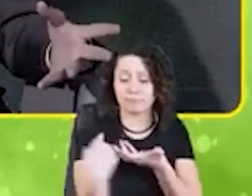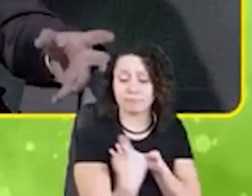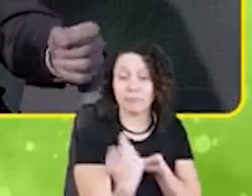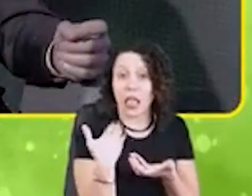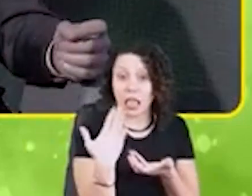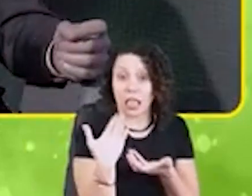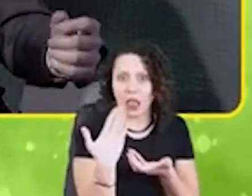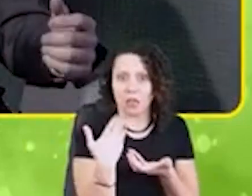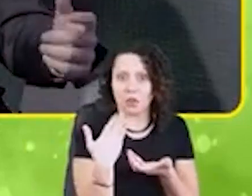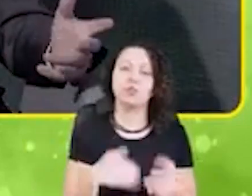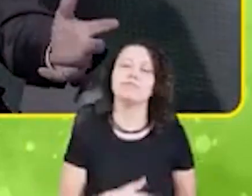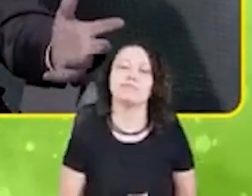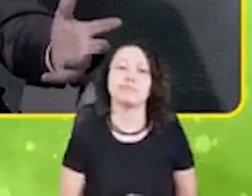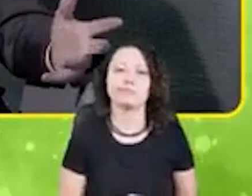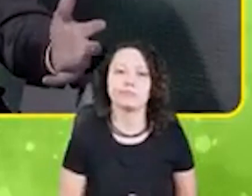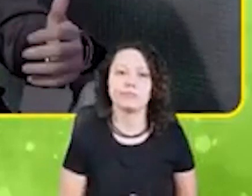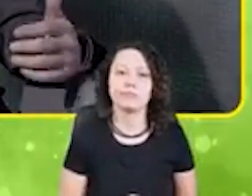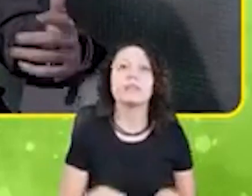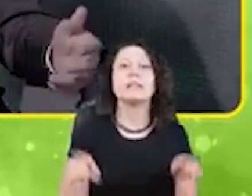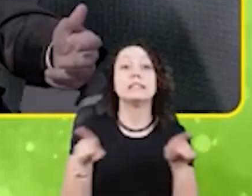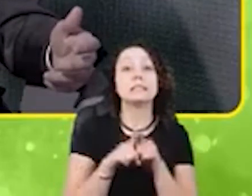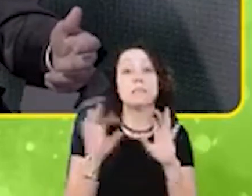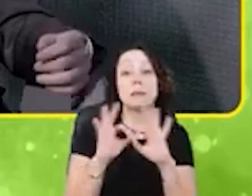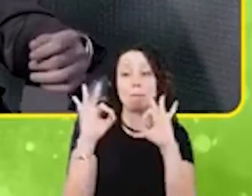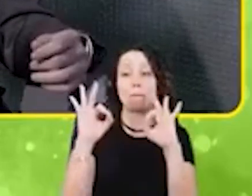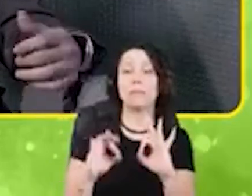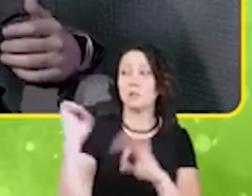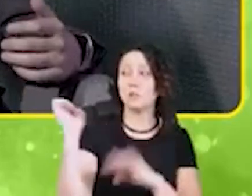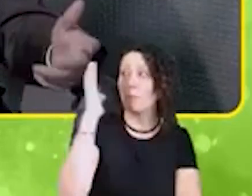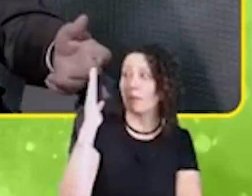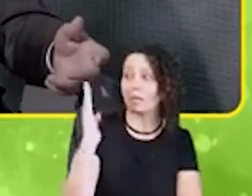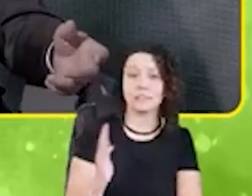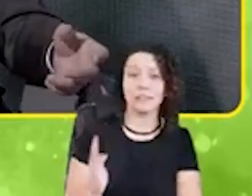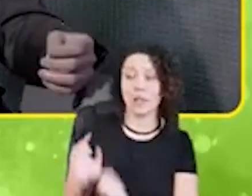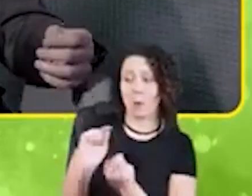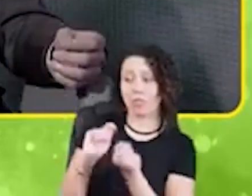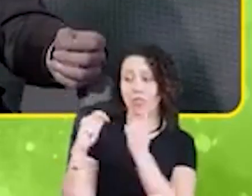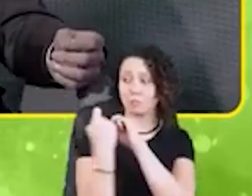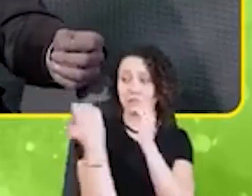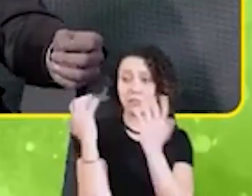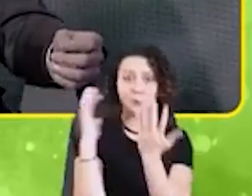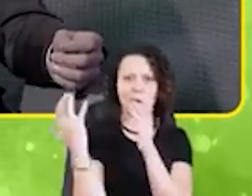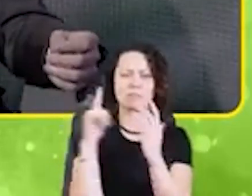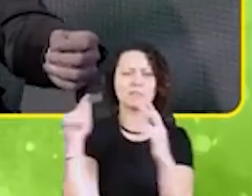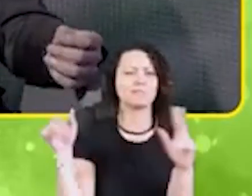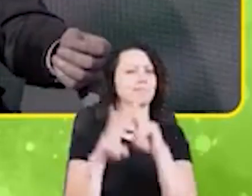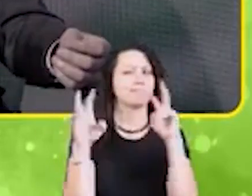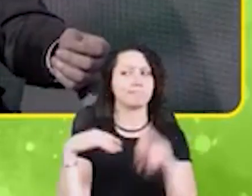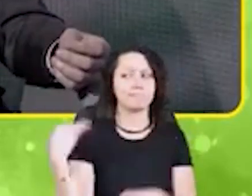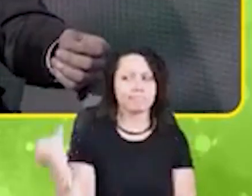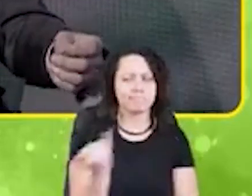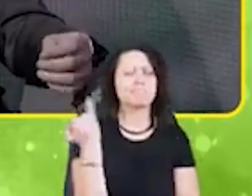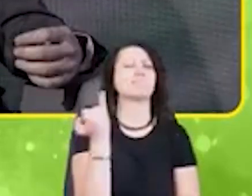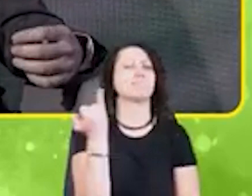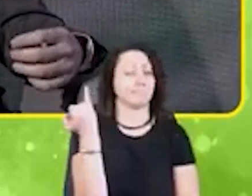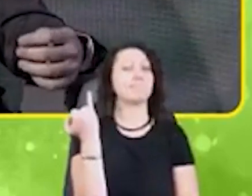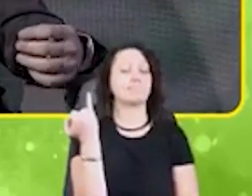plano de monitoramento do nosso plano nacional de adaptação à mudança do clima tema de extrema importância de extrema relevância adaptação